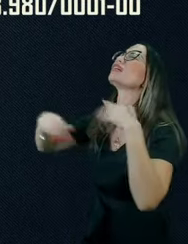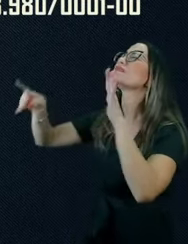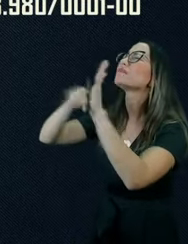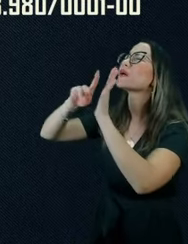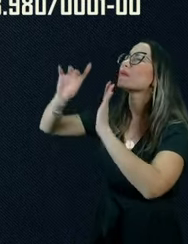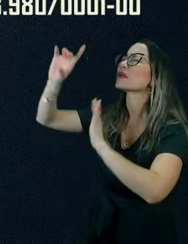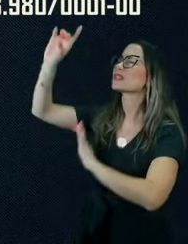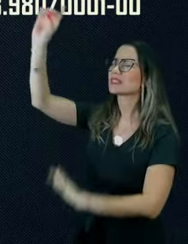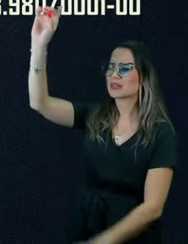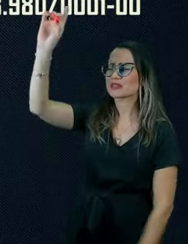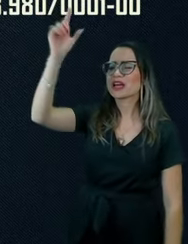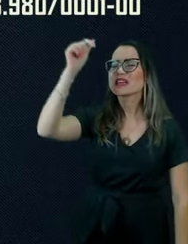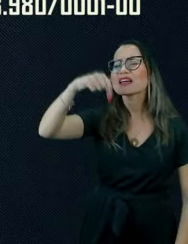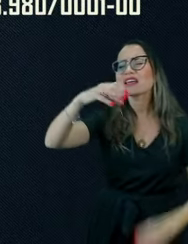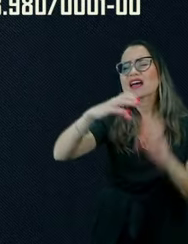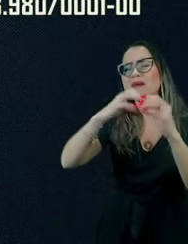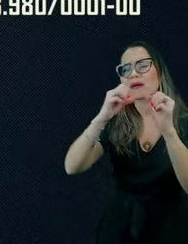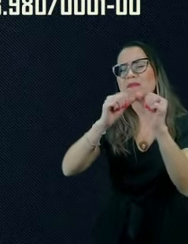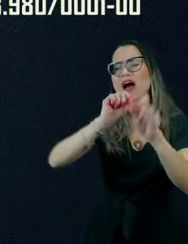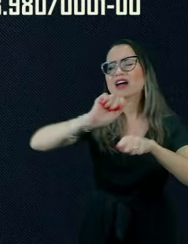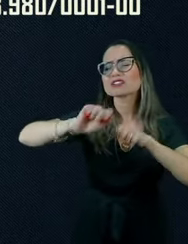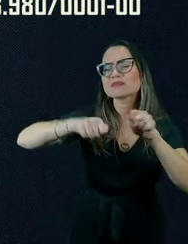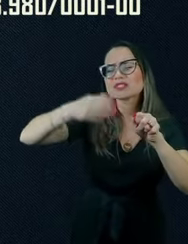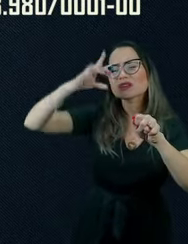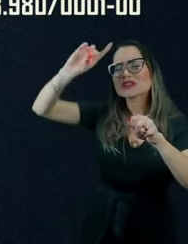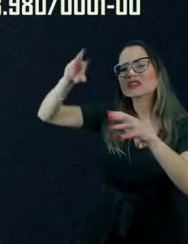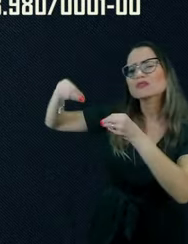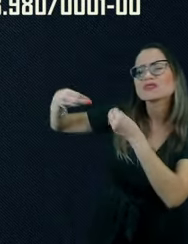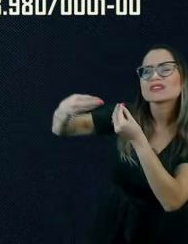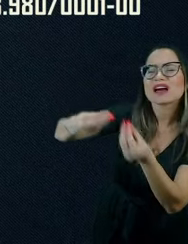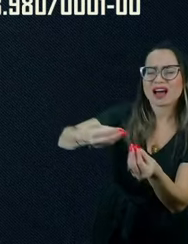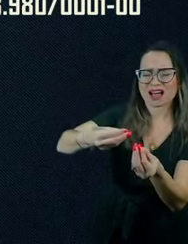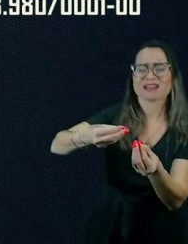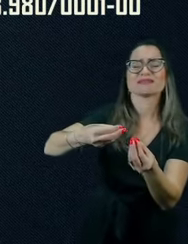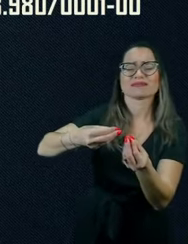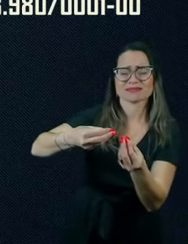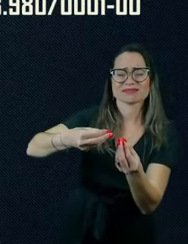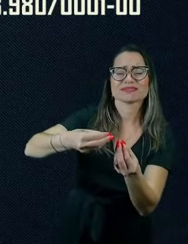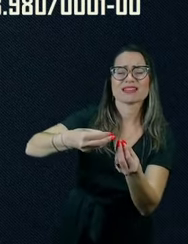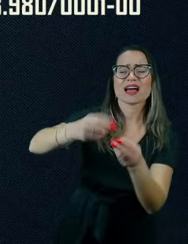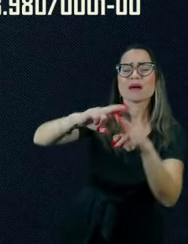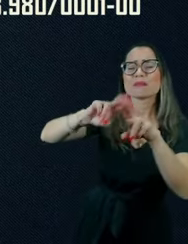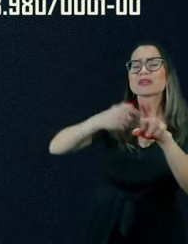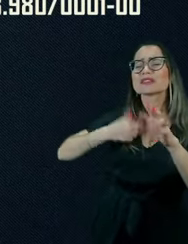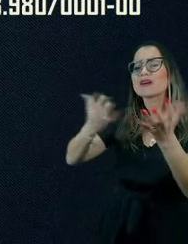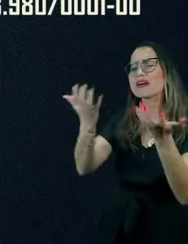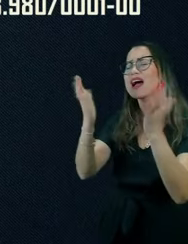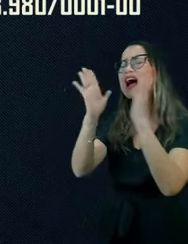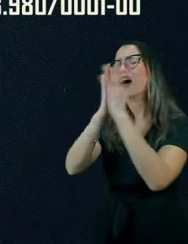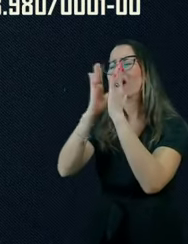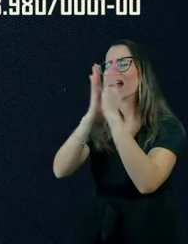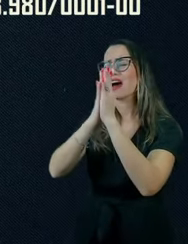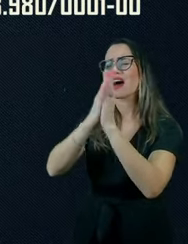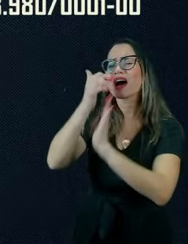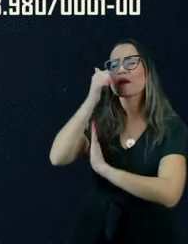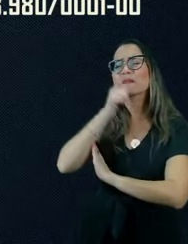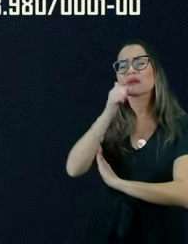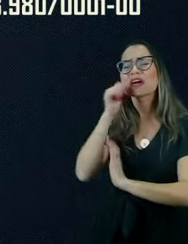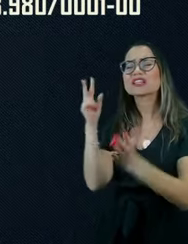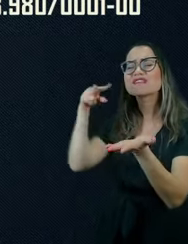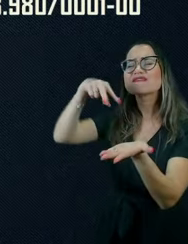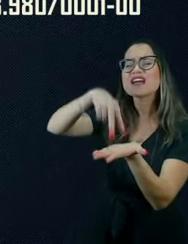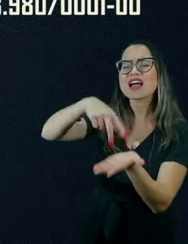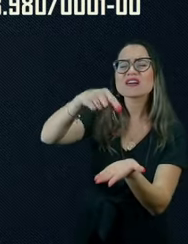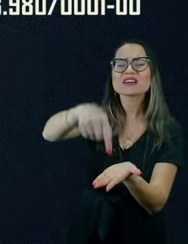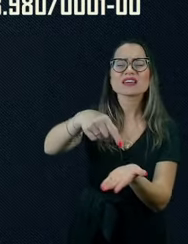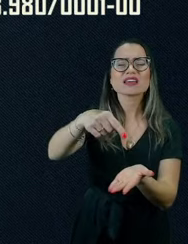boa administradora dos recursos que o Senhor colocar na nossa mão. Por isso que eu quero orar, mulheres que estão aqui, que estão me ouvindo,